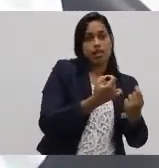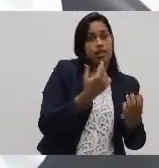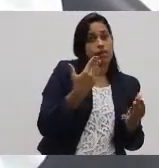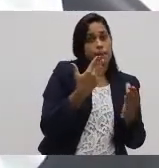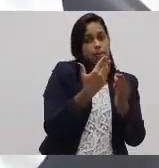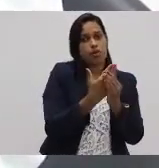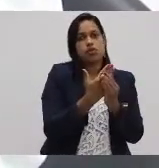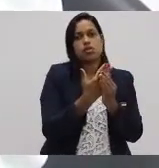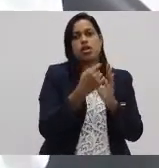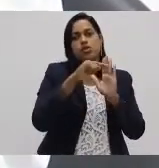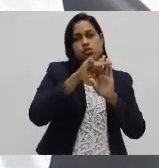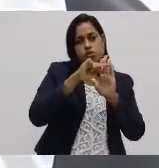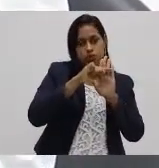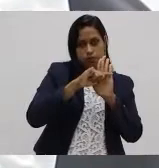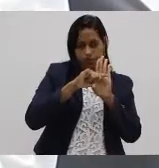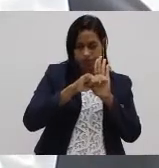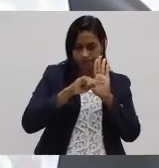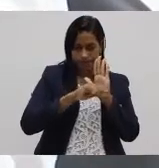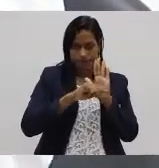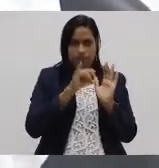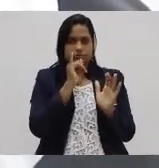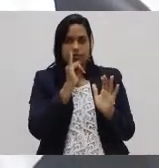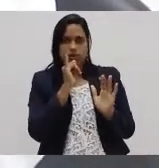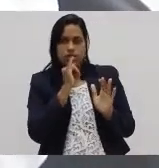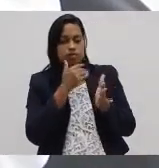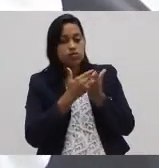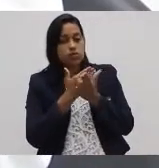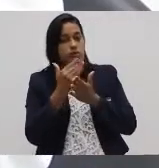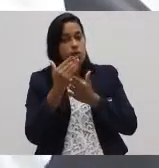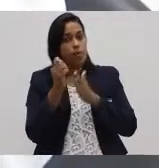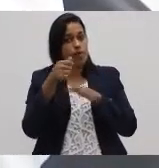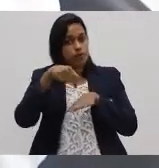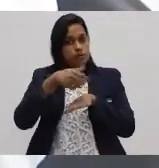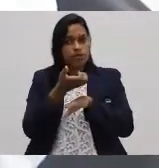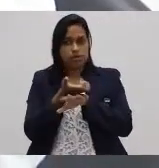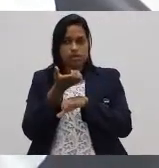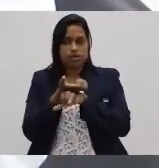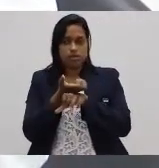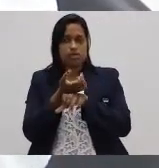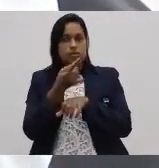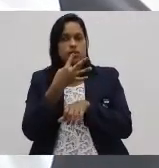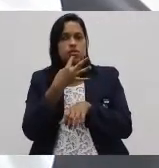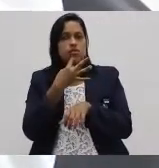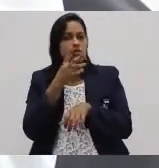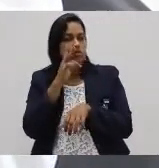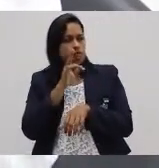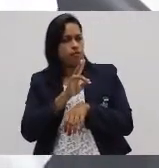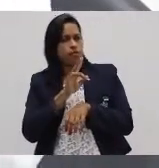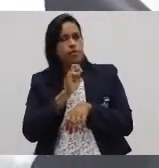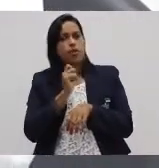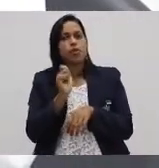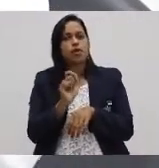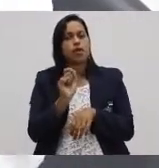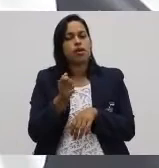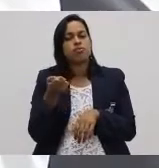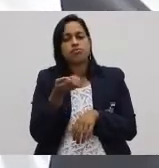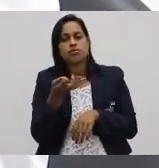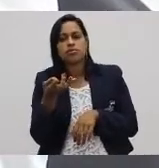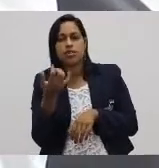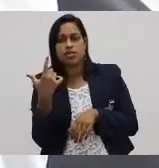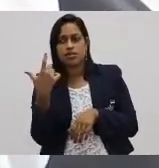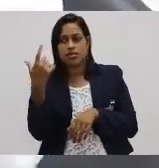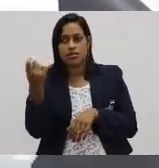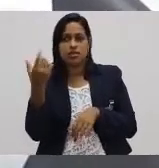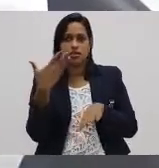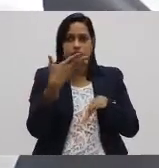Por exemplo, a gente lembra que a gente viu no começo dessa disciplina que produtividade é uma relação entre saídas e entradas,